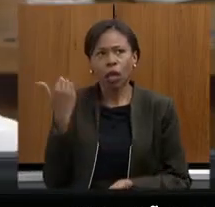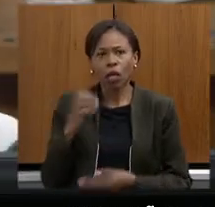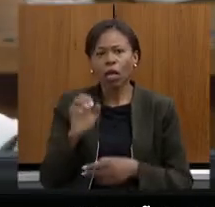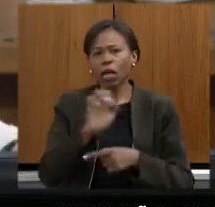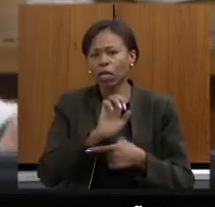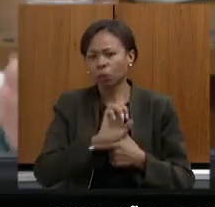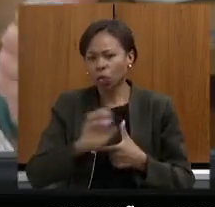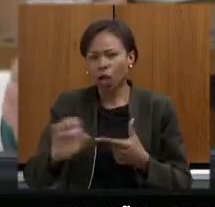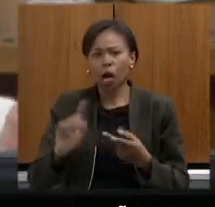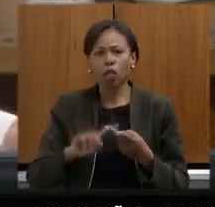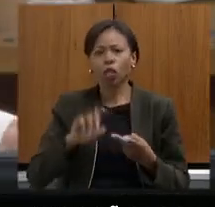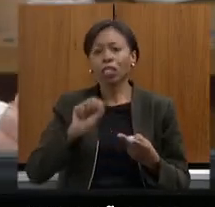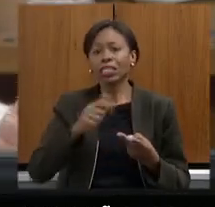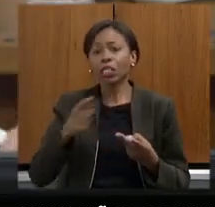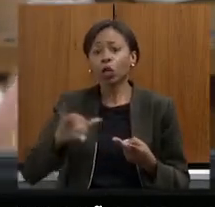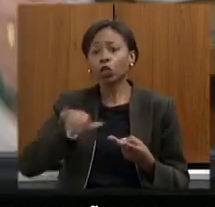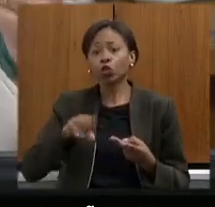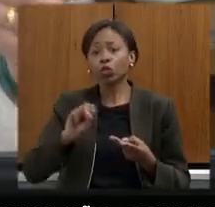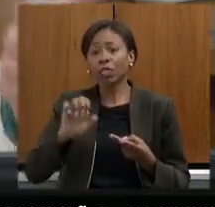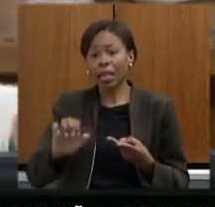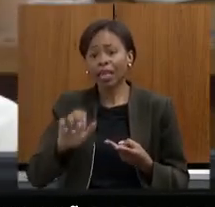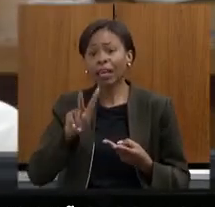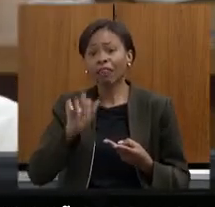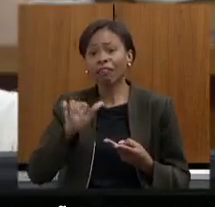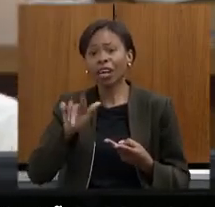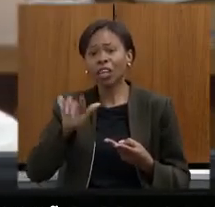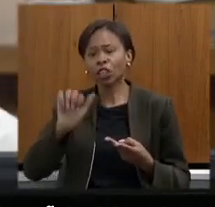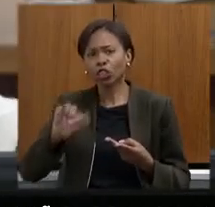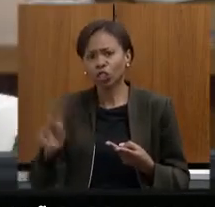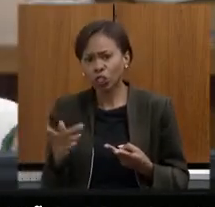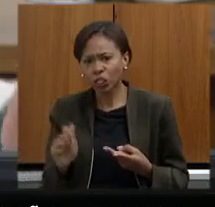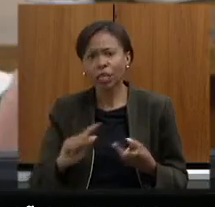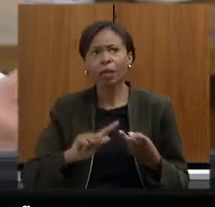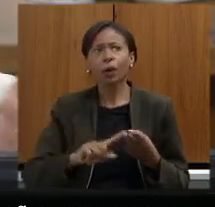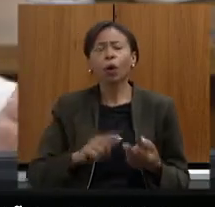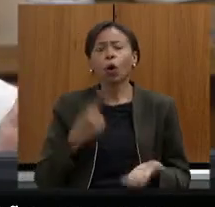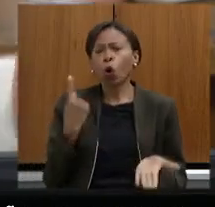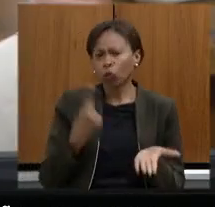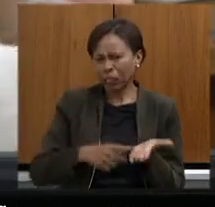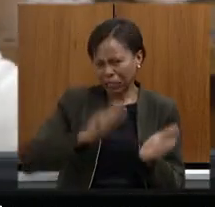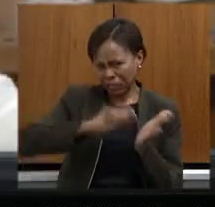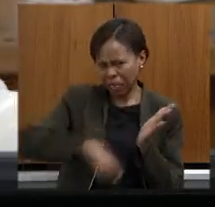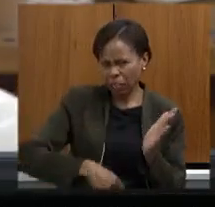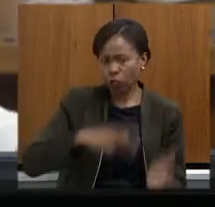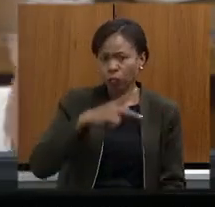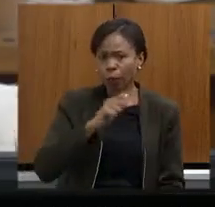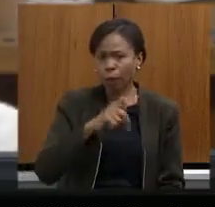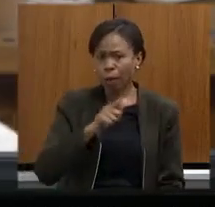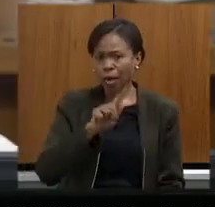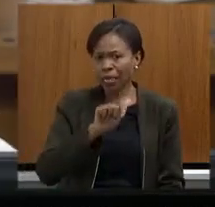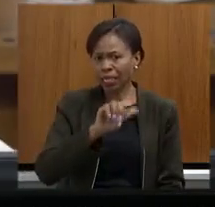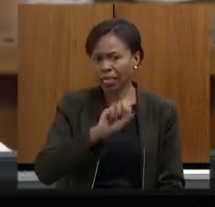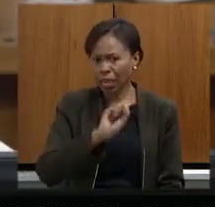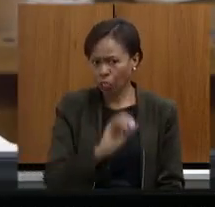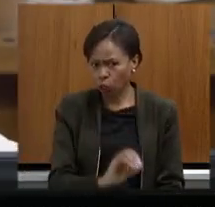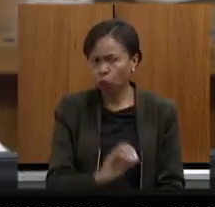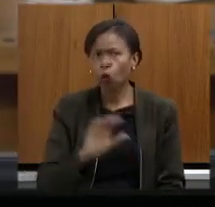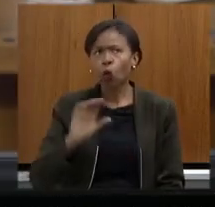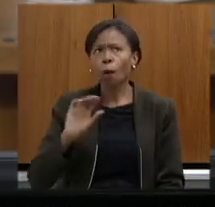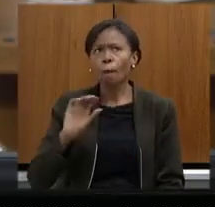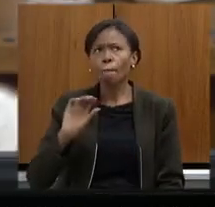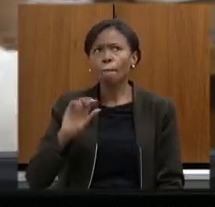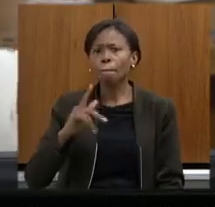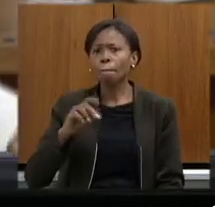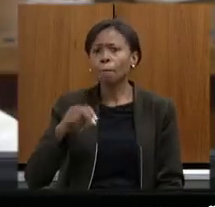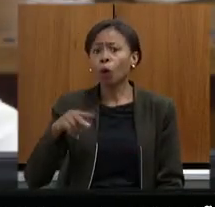Esmeralda São José da Varginha e dos contratos de papagaios Pompéu é do edital de citação de papagaio de papel da ponte sobre o Rio Paraopeba